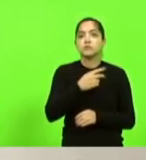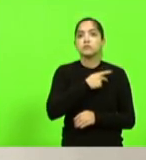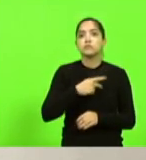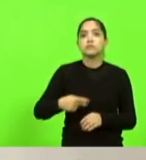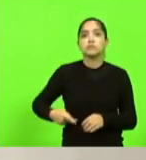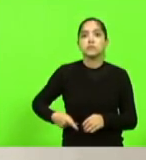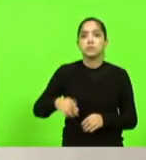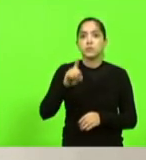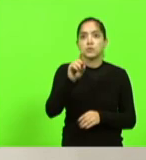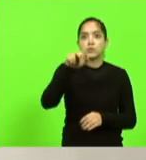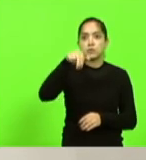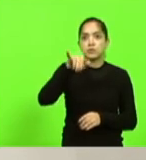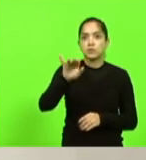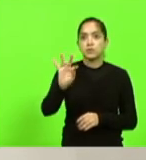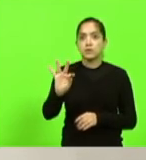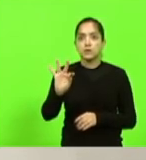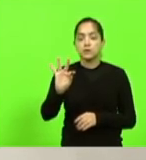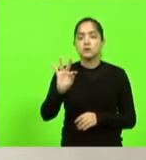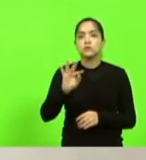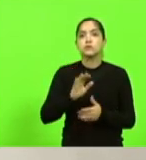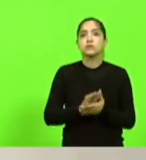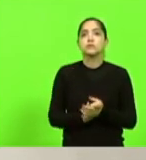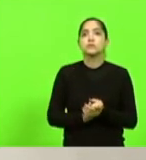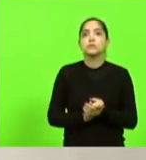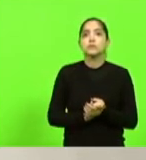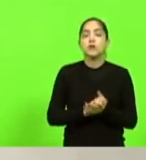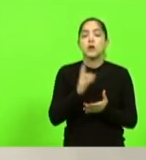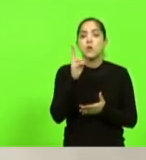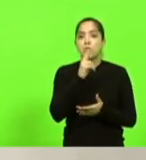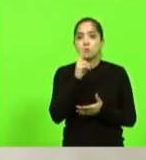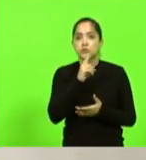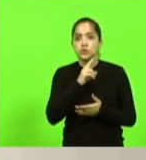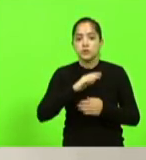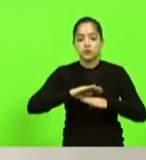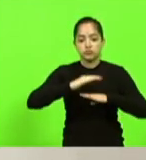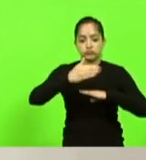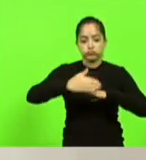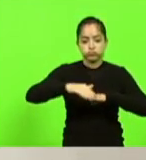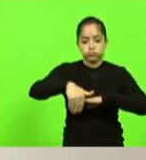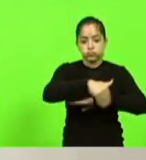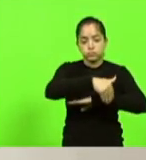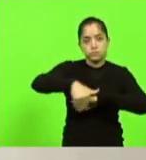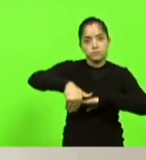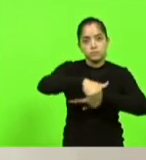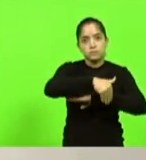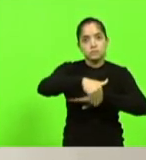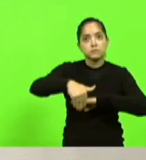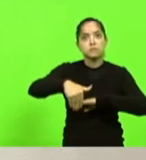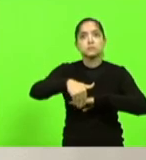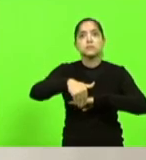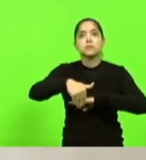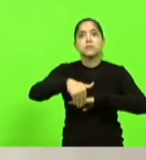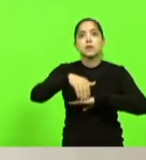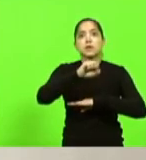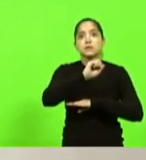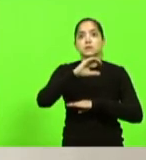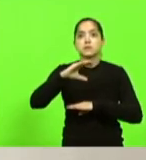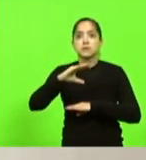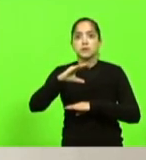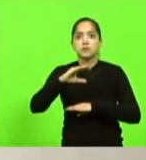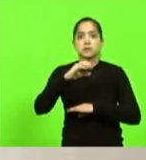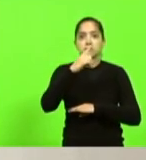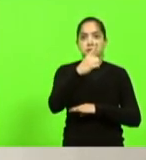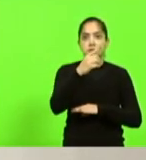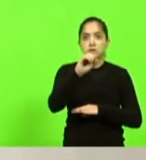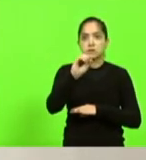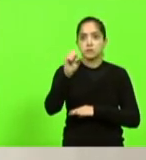do DENIT pela instalação urgente de lombadas físicas nas travessias da rodovia